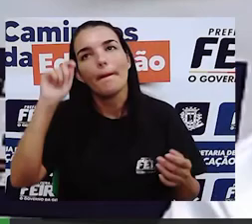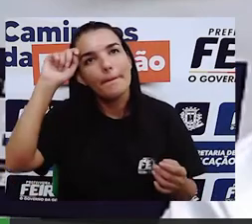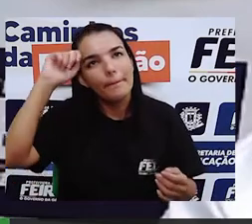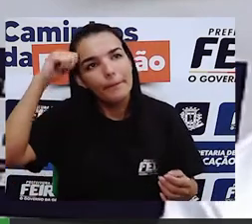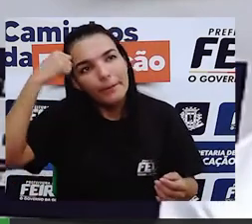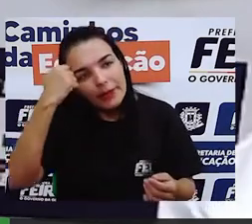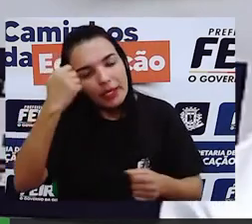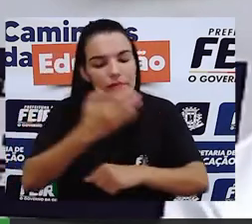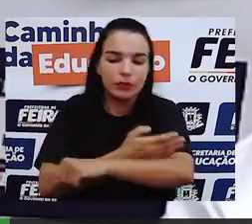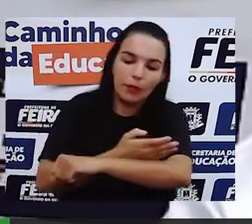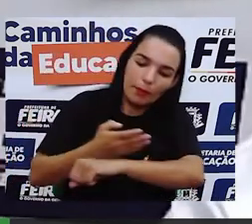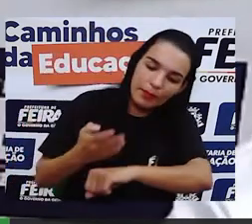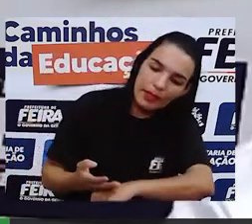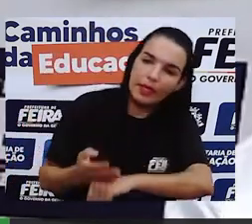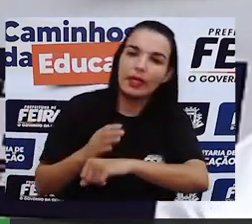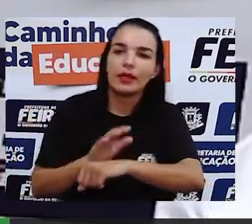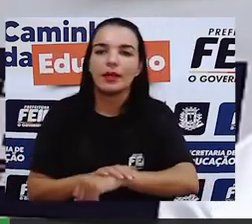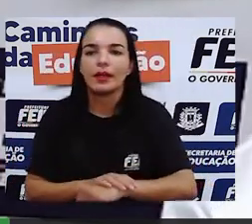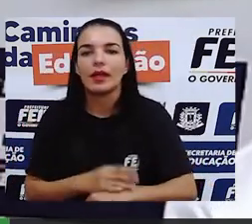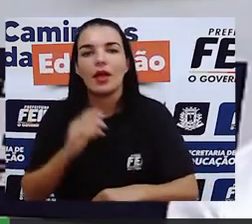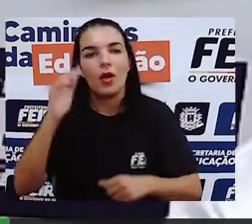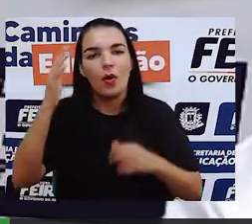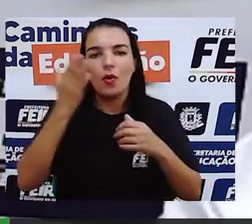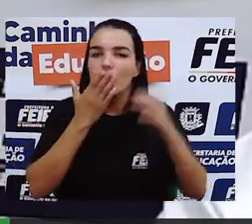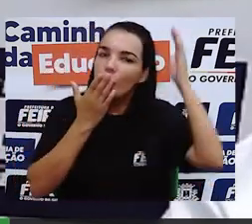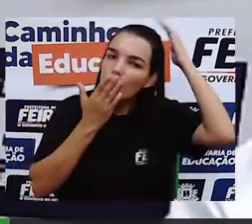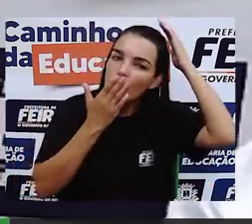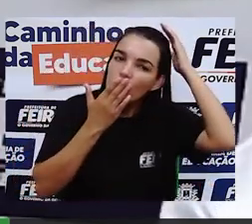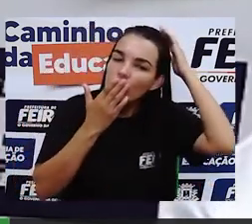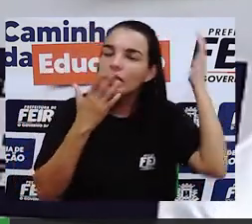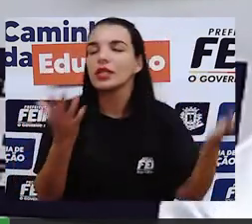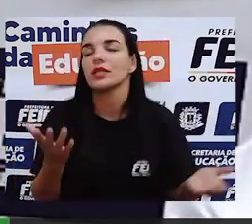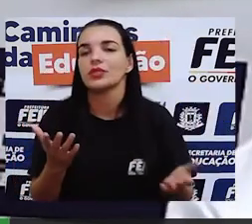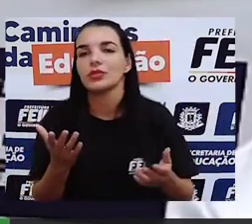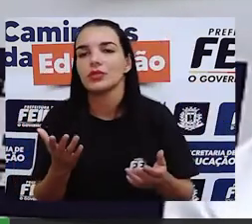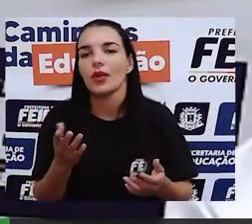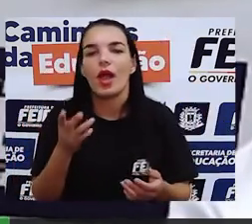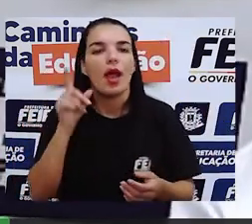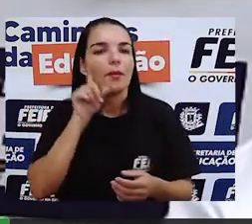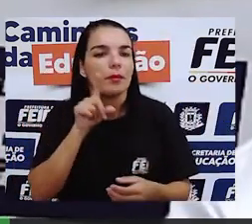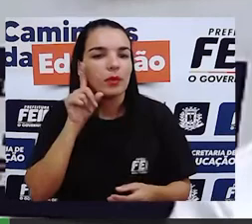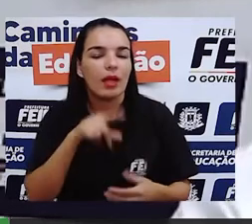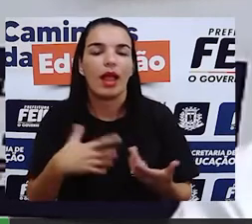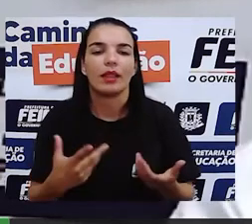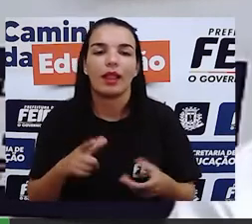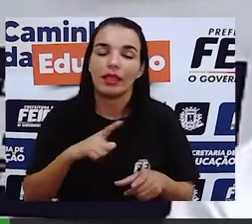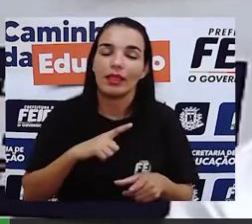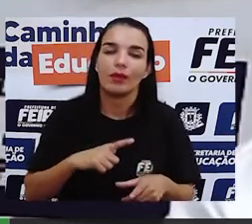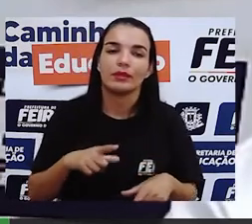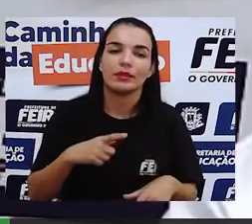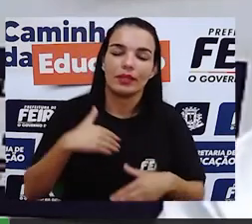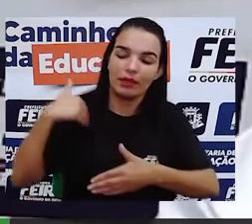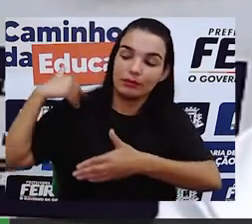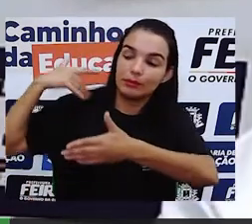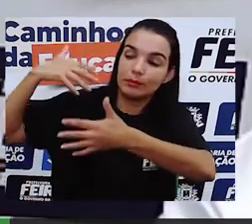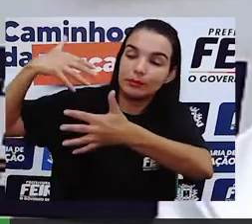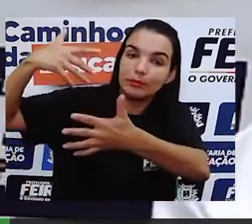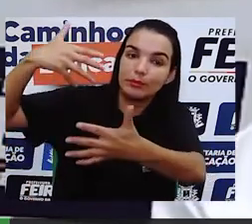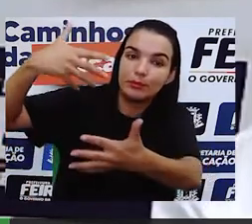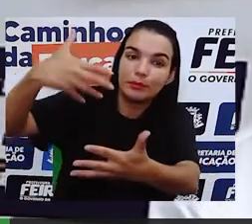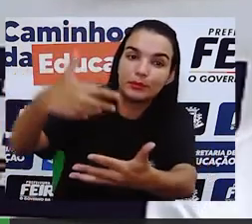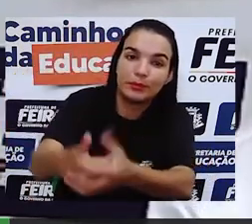com o branco, do negro com o índio, do negro com o branco. E aí foram formando todas aquelas formulações que vocês viram.